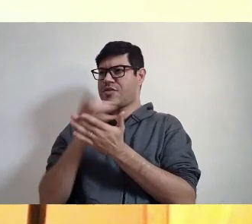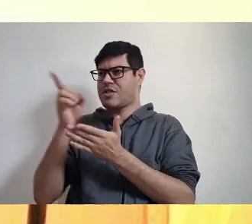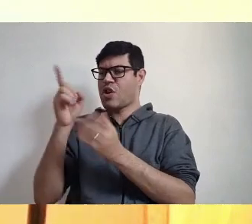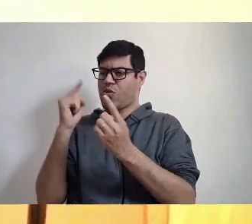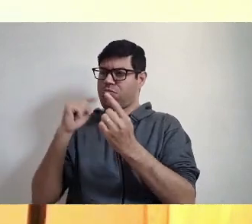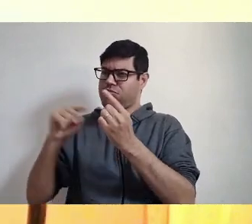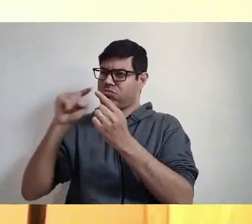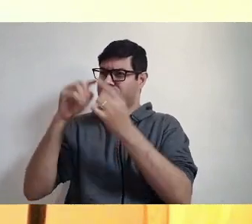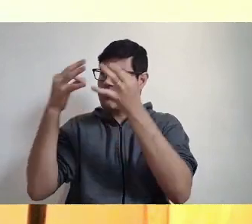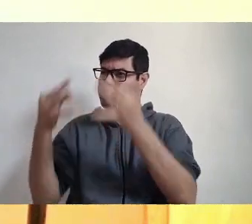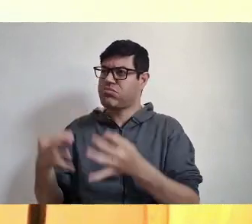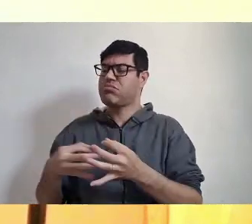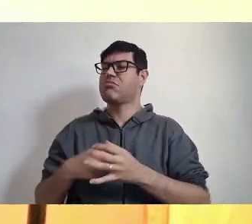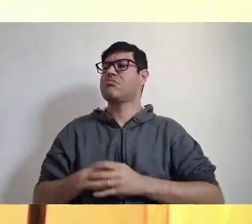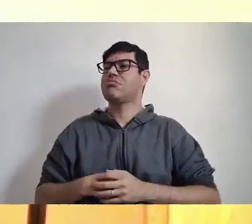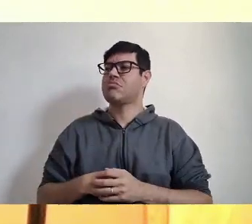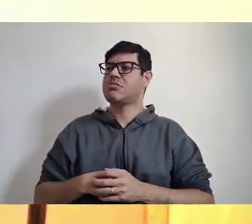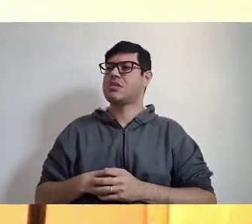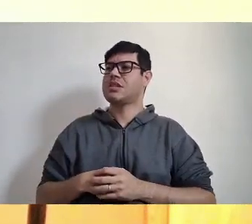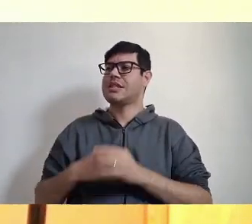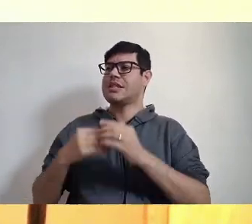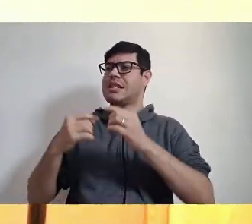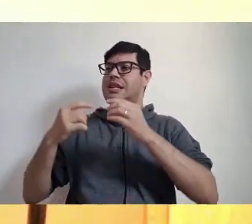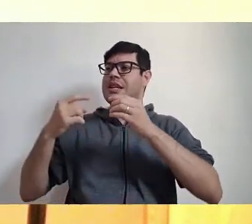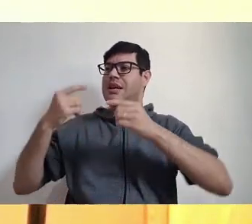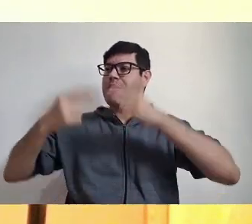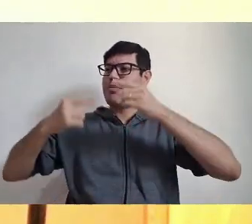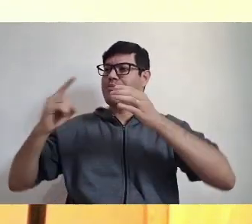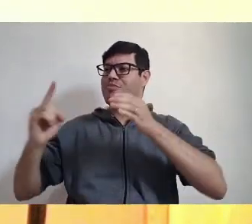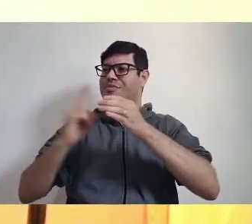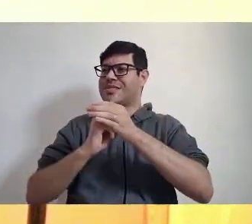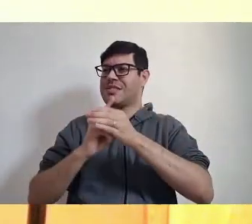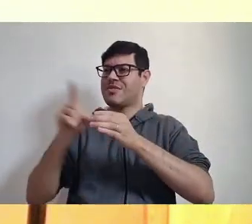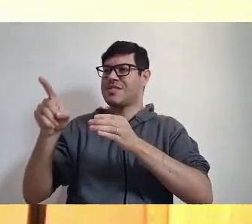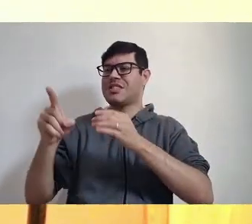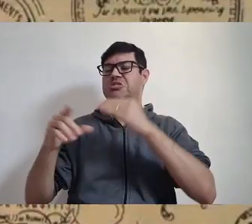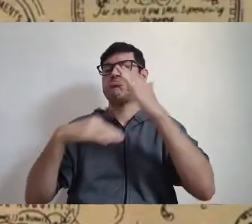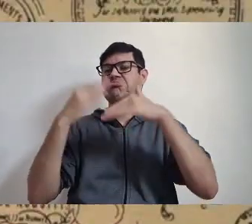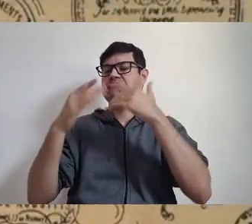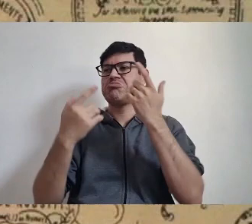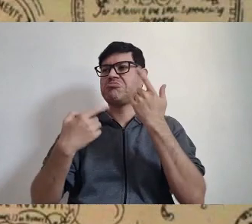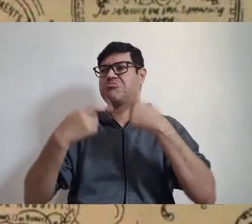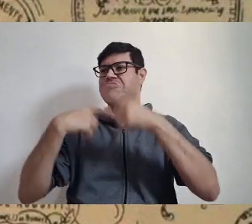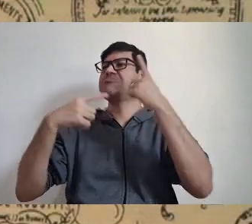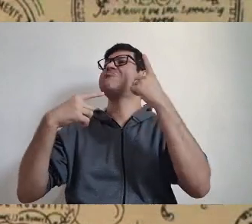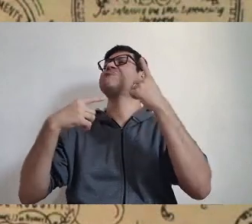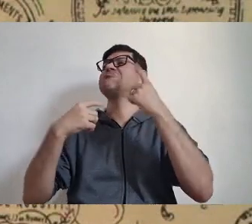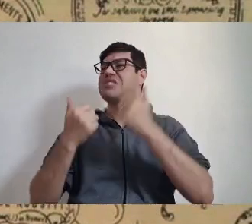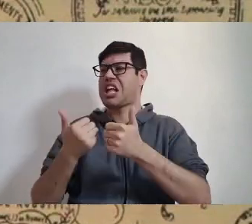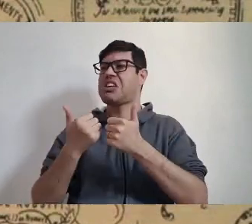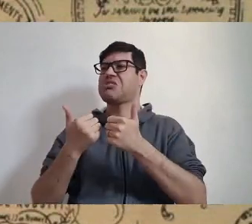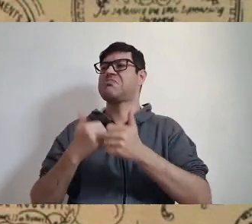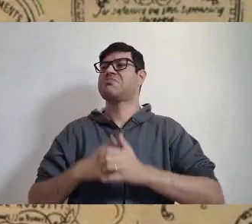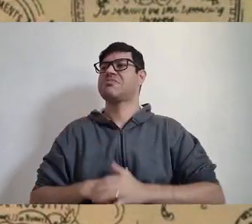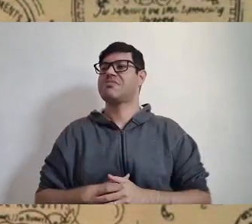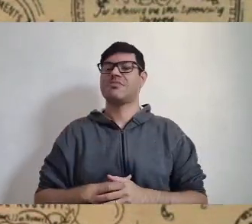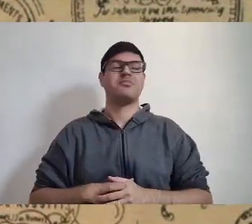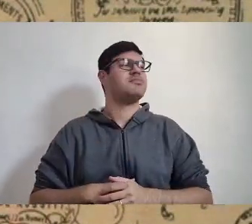objetiva. Obrigada, Gil. Dentro da política você vai ter muito sucesso ainda. Obrigada. A gente tem que ter palavras, Gil.